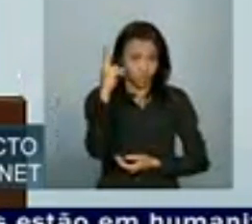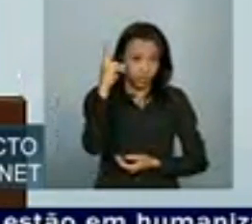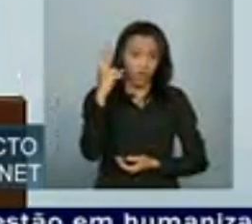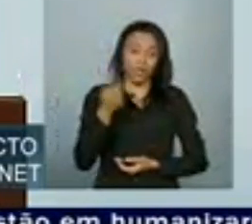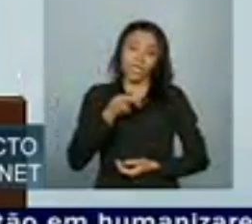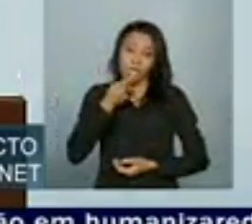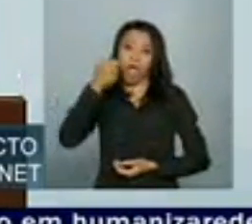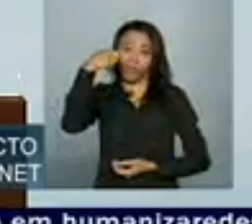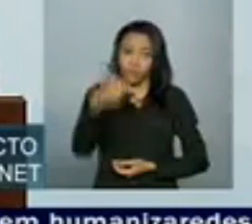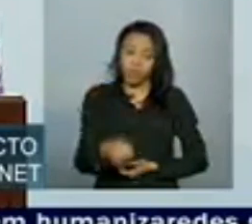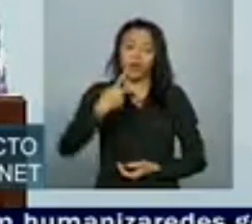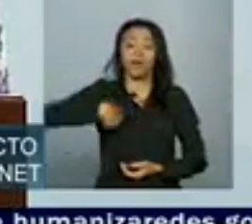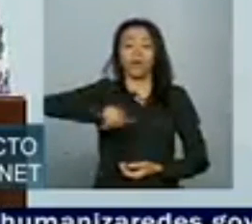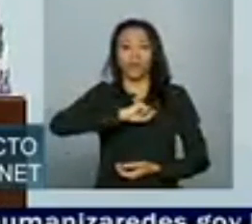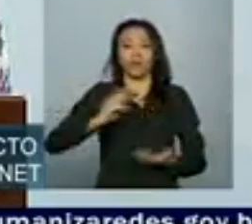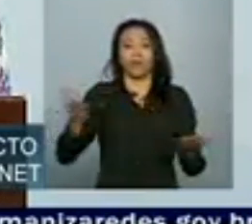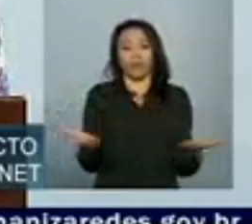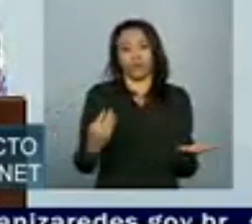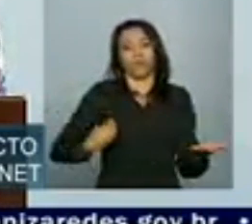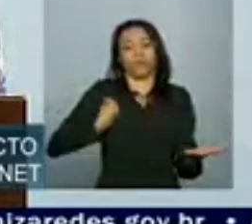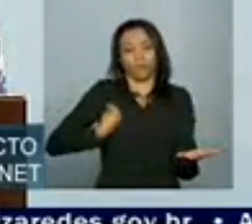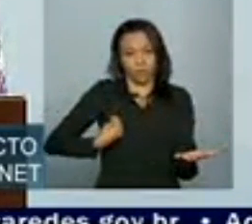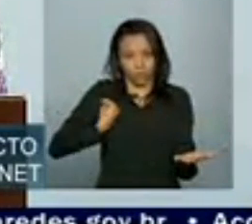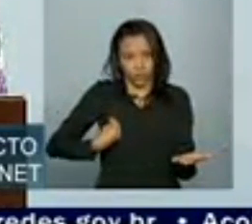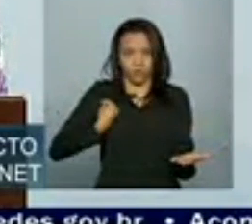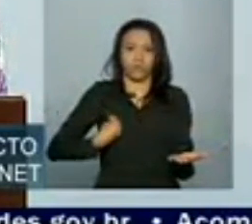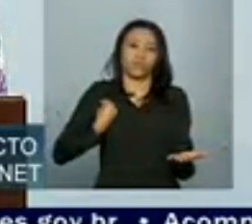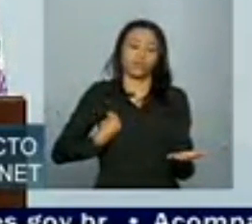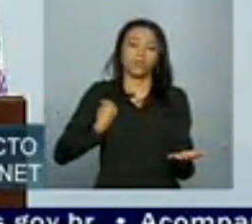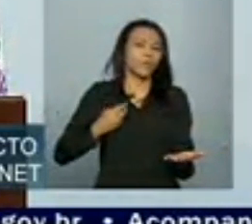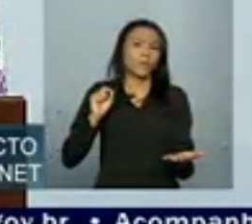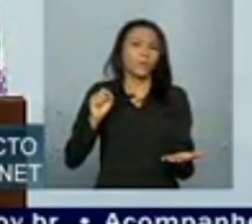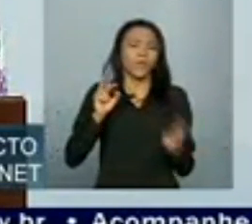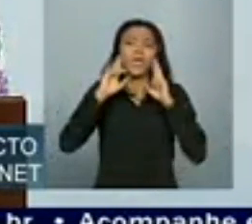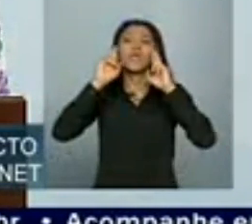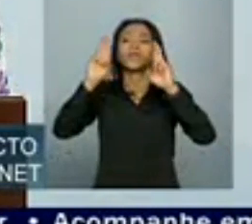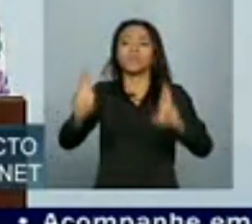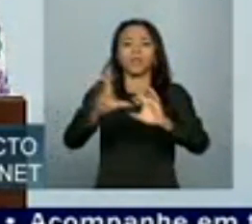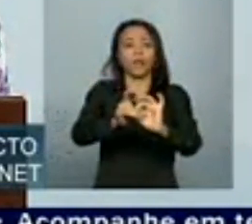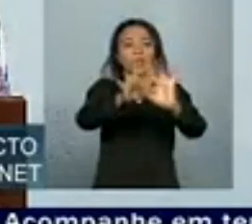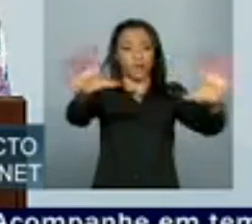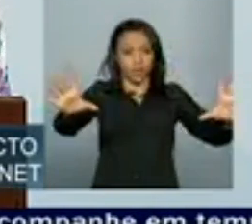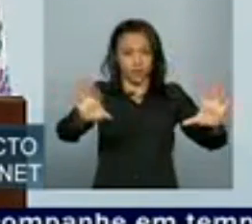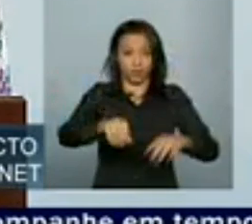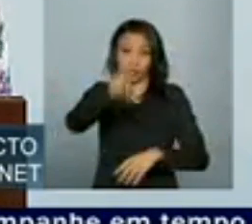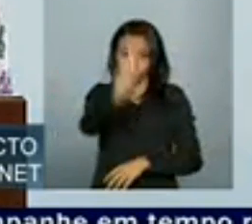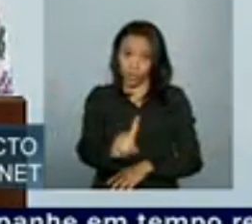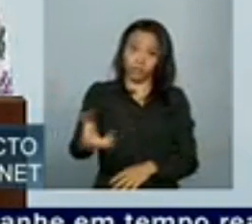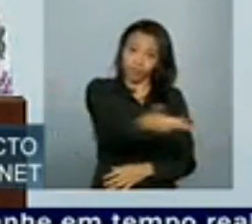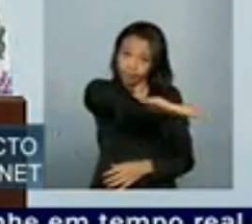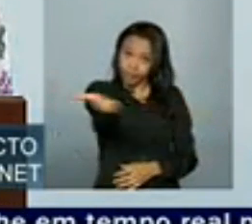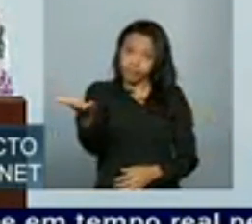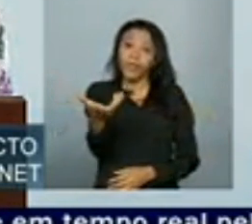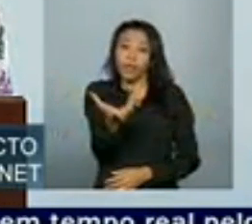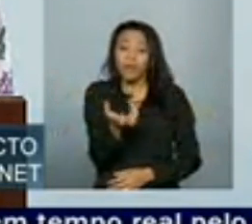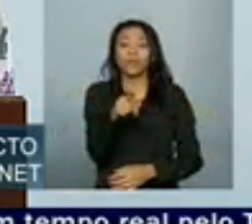isto que estamos aqui hoje. Por prezarmos a liberdade e a democracia, queremos uma